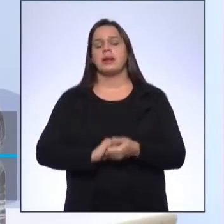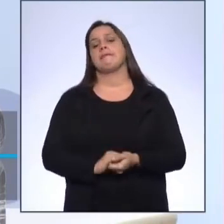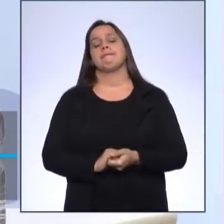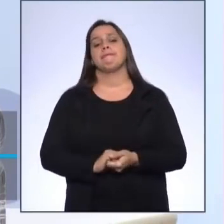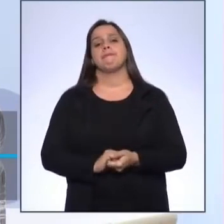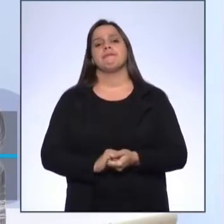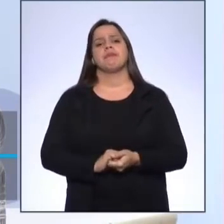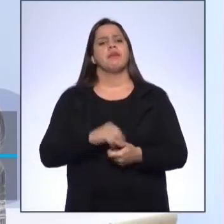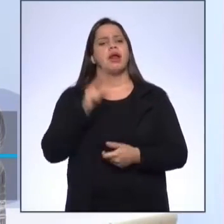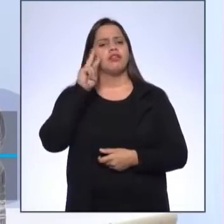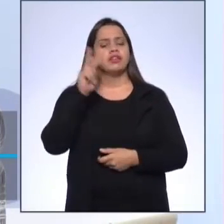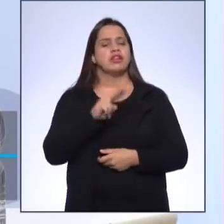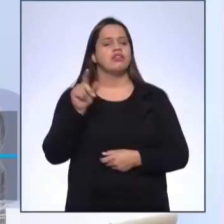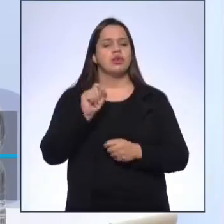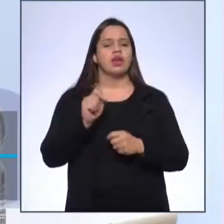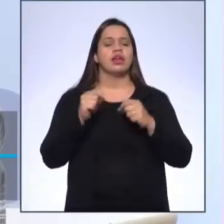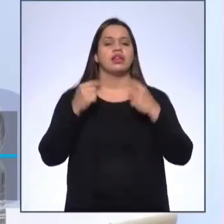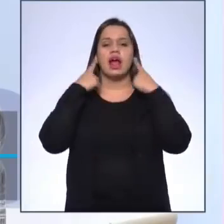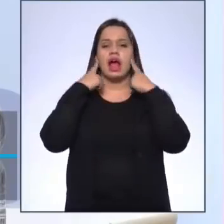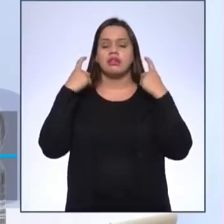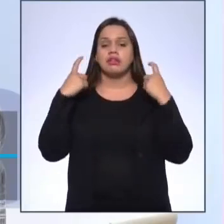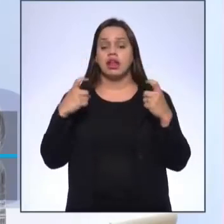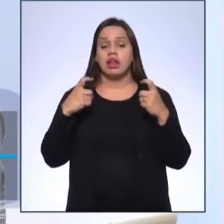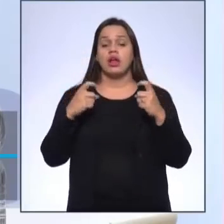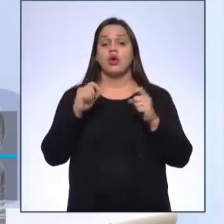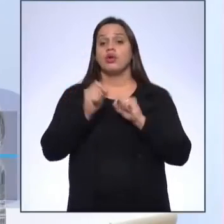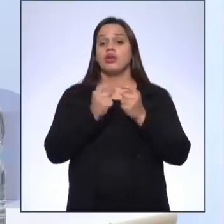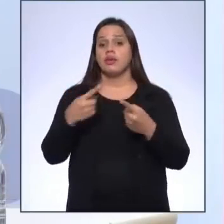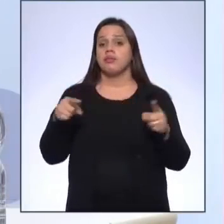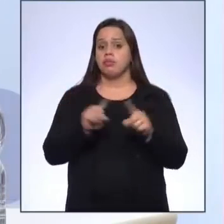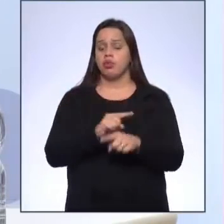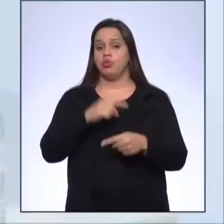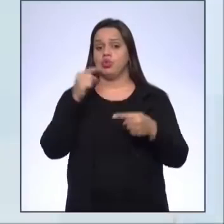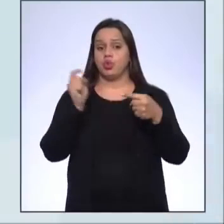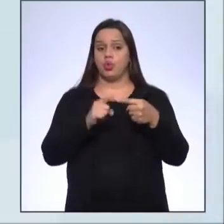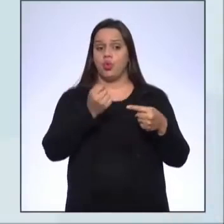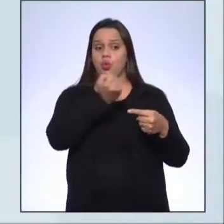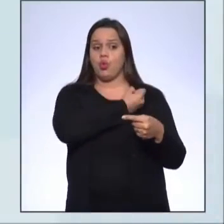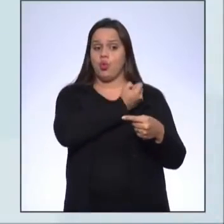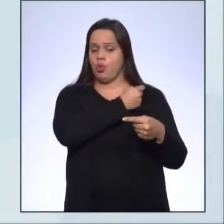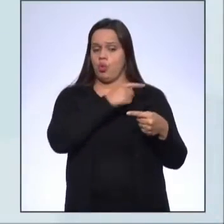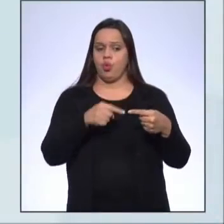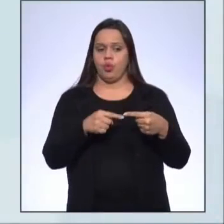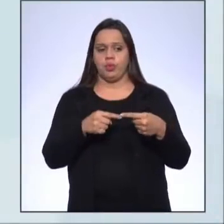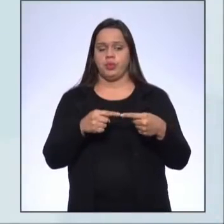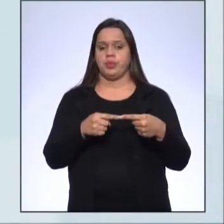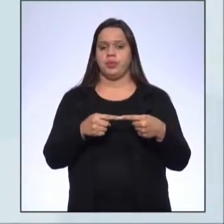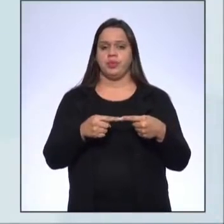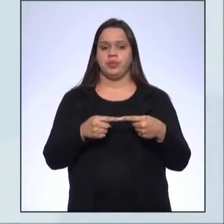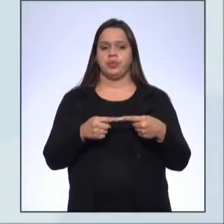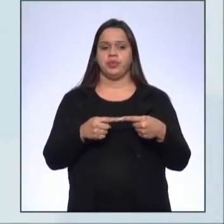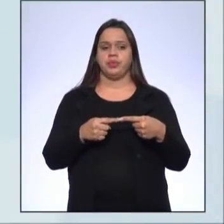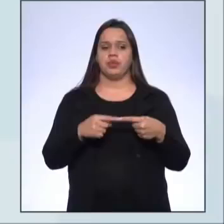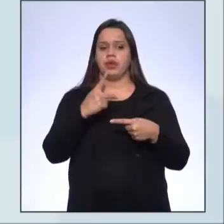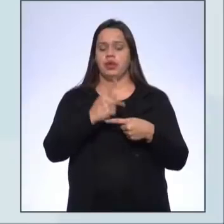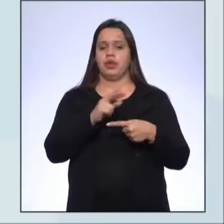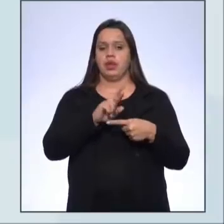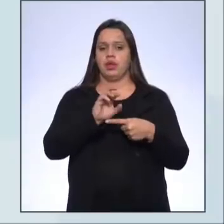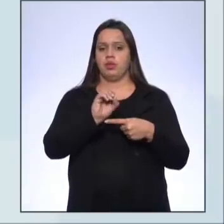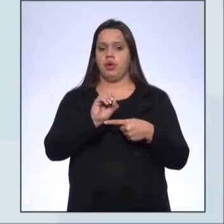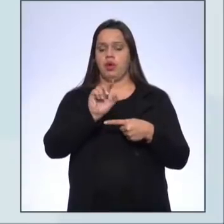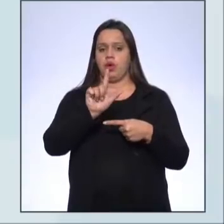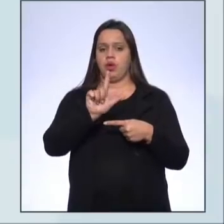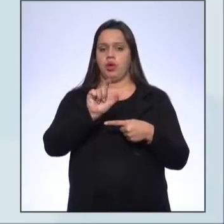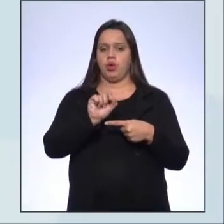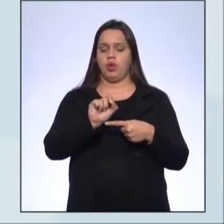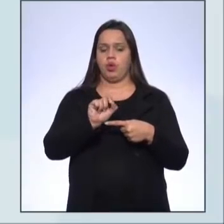trilha sonora, o que está tocando nas trilhas sonoras. Vamos lá, número 1, chama-se Prologue, é John Williams. Eu já vou